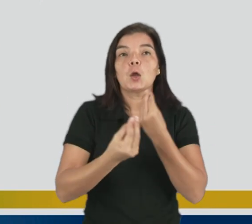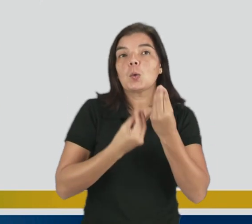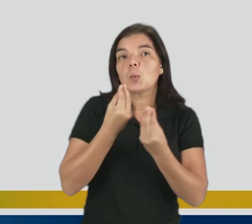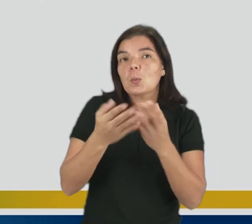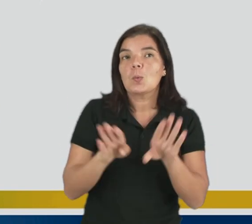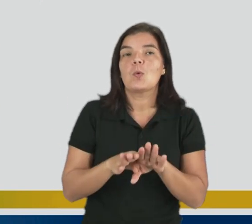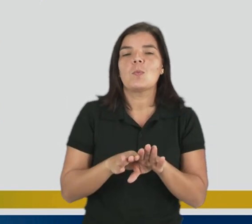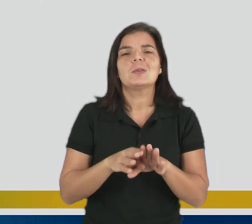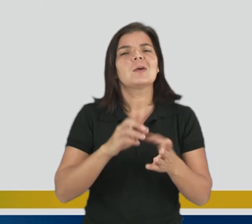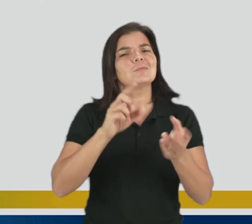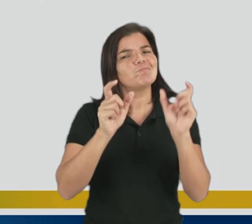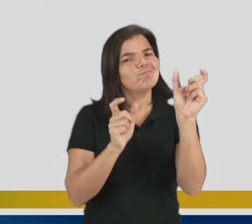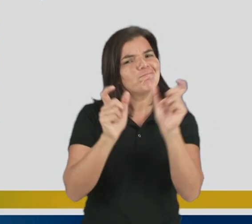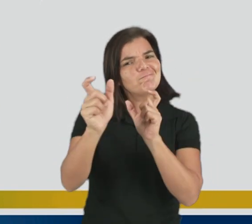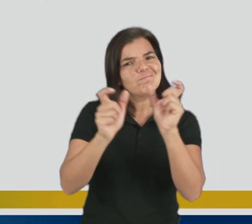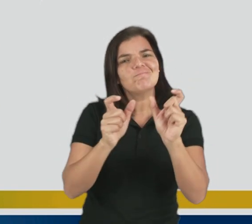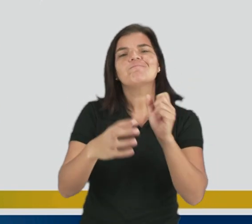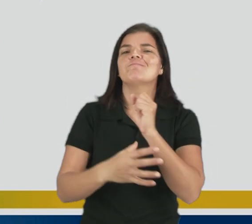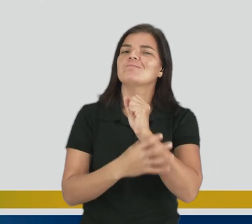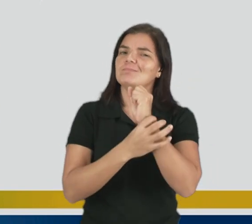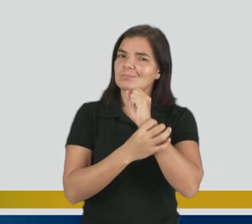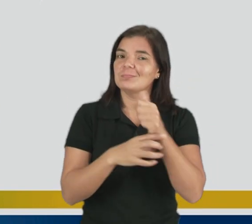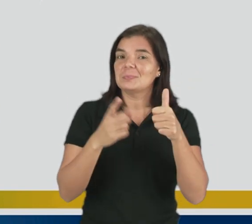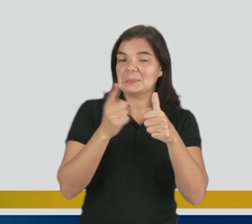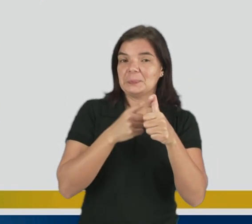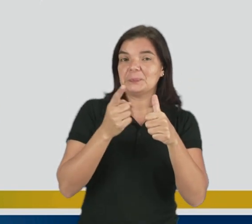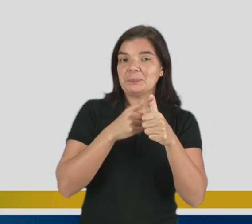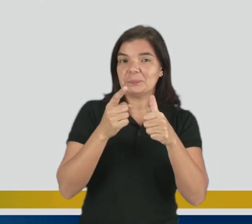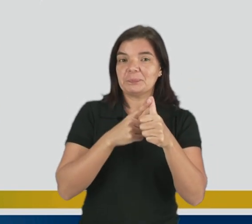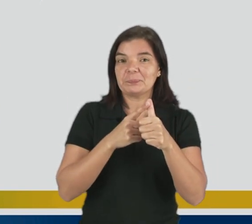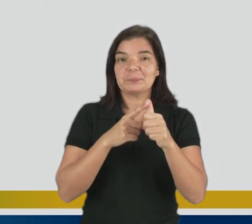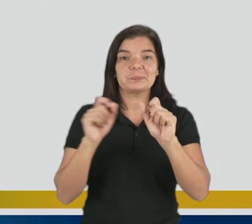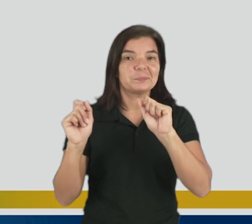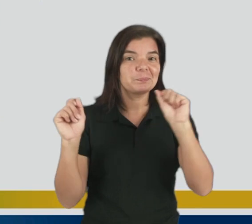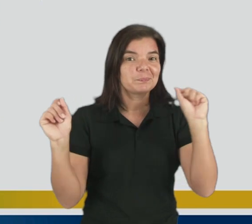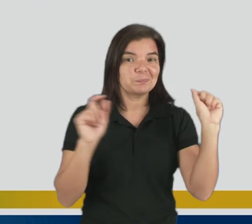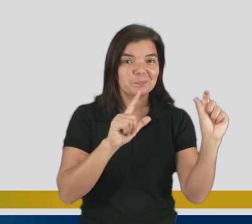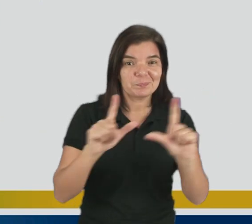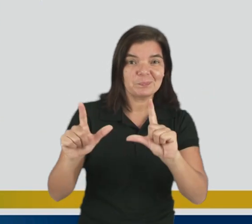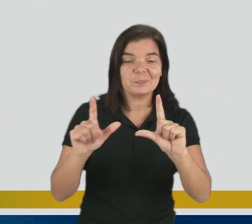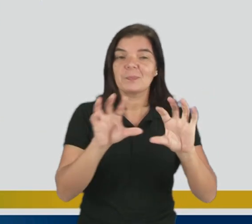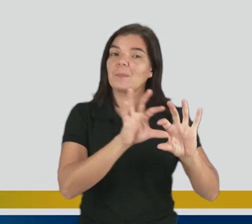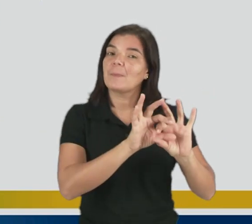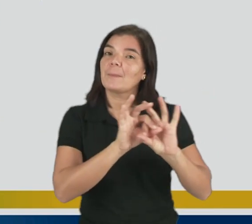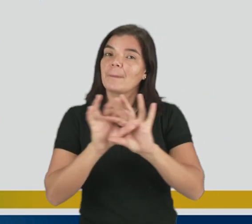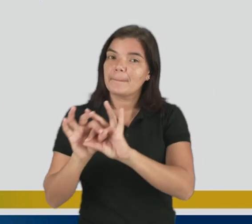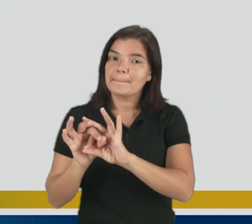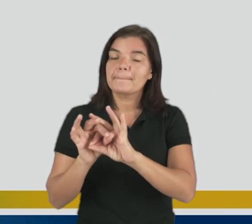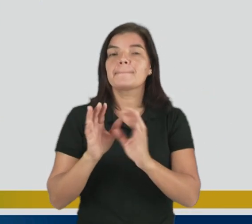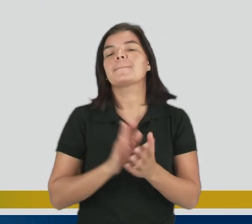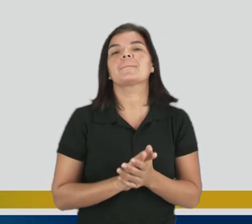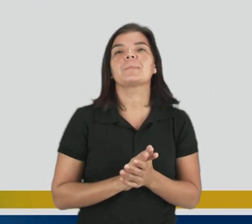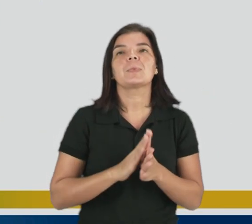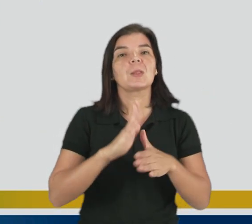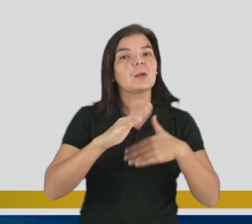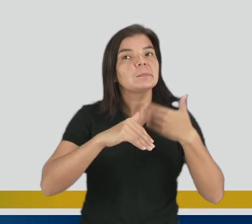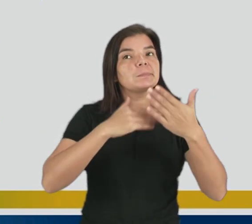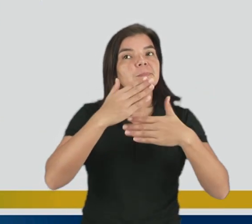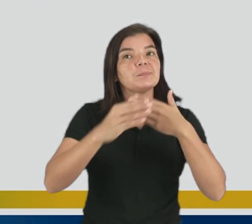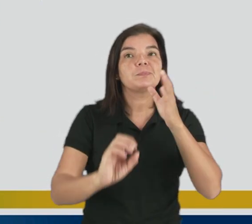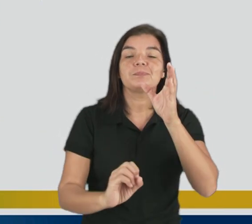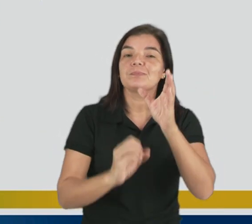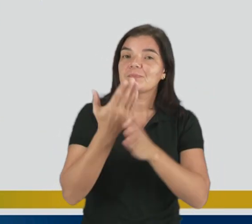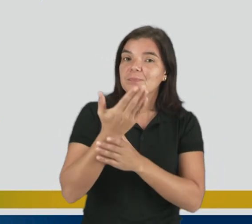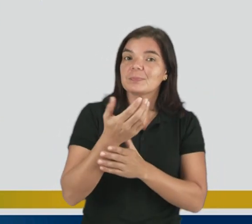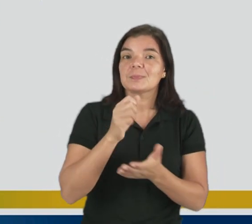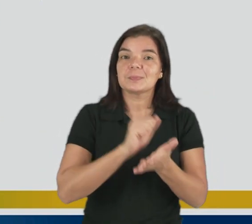entretanto, todas essas são palavras que garantem aquele primeiro elemento que está aí na sua tela, coesão. Né? A progressão temática vai ocorrendo